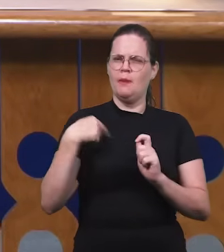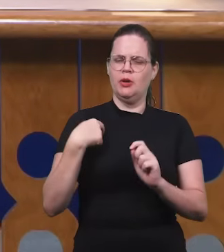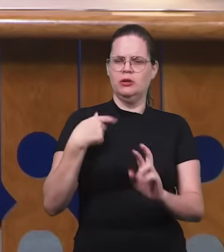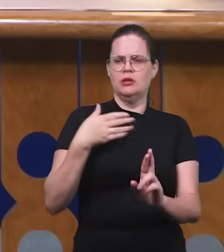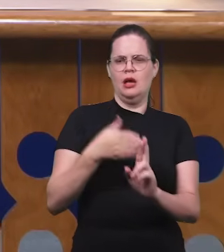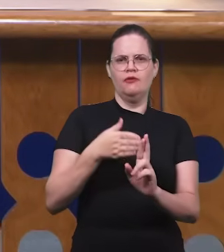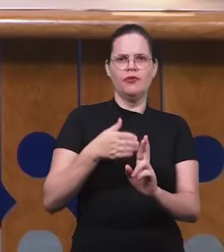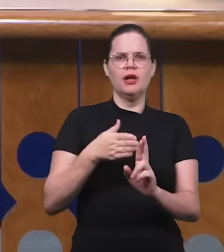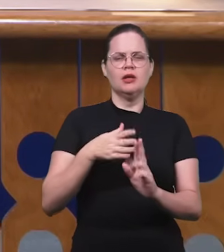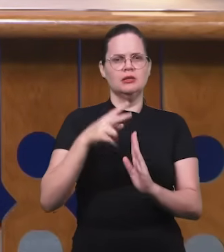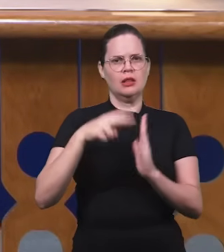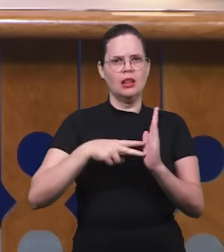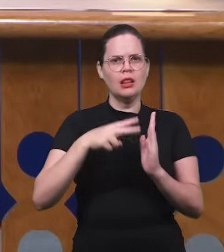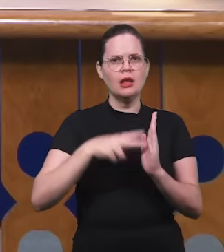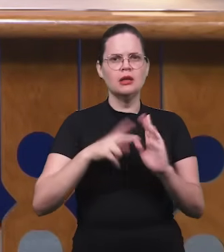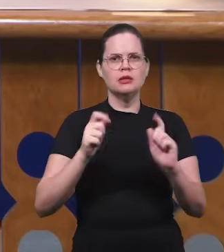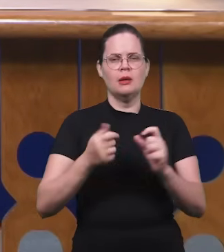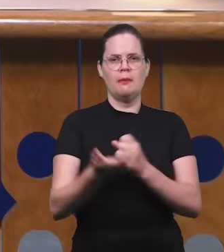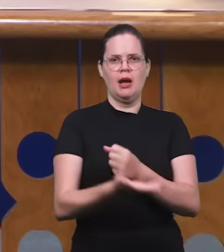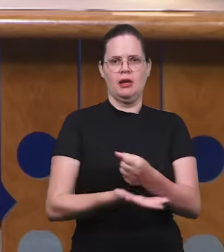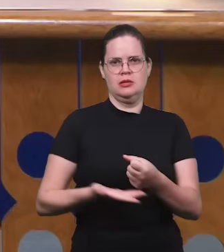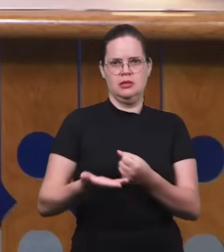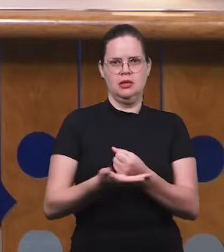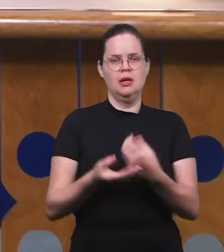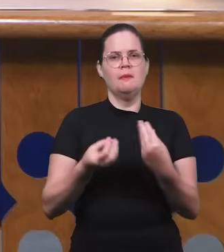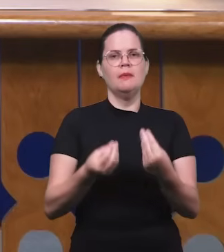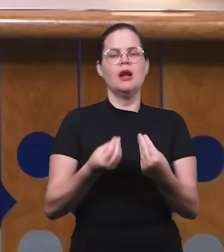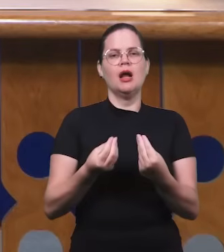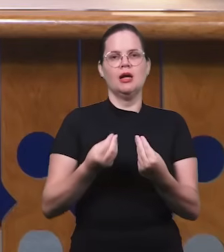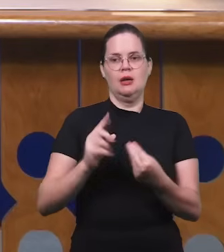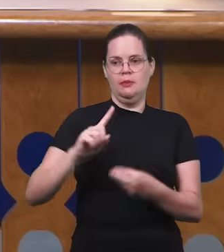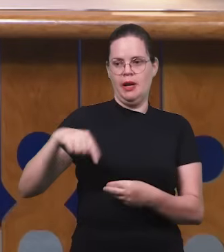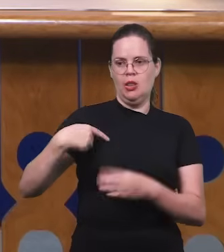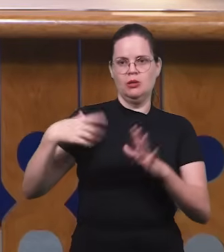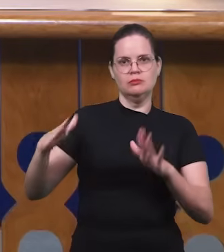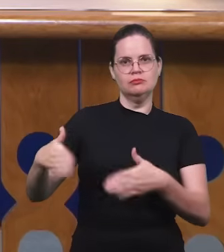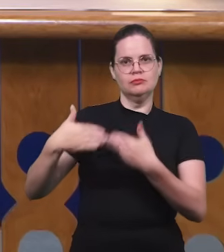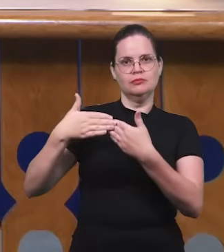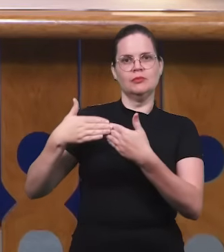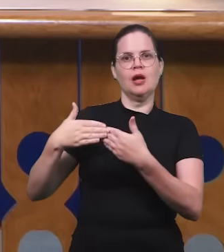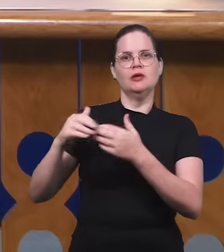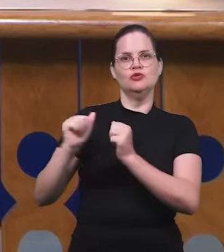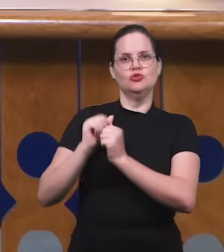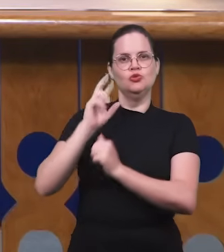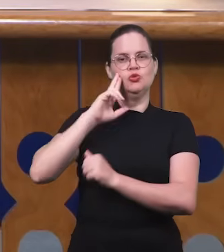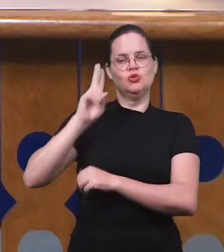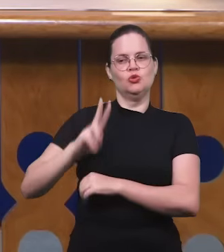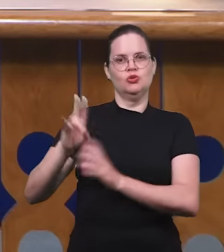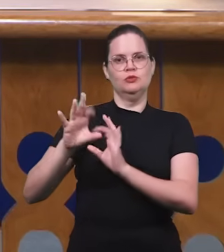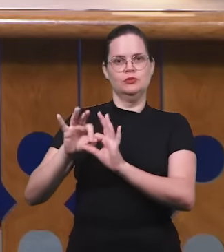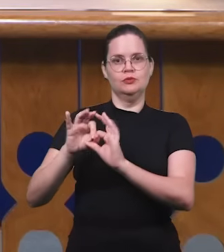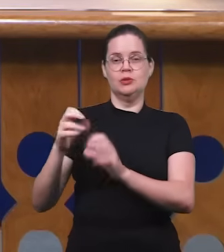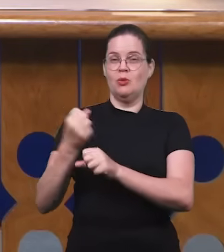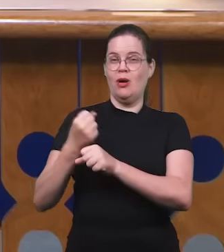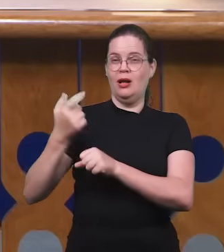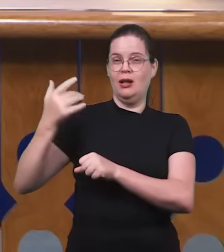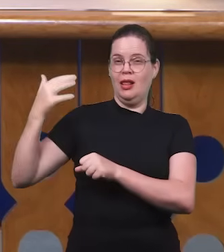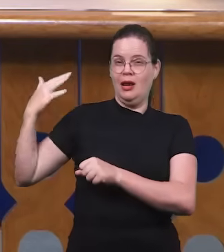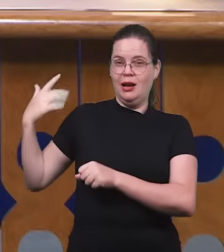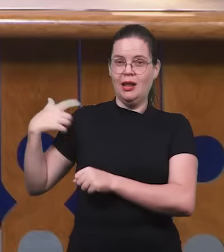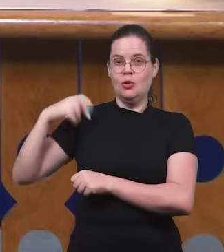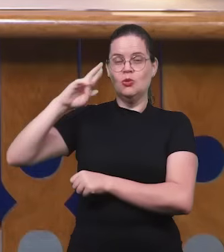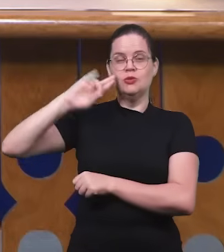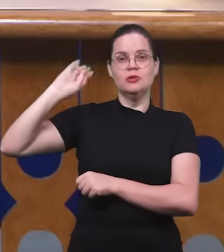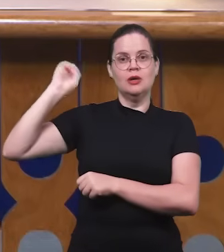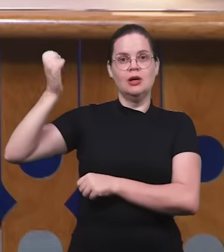num sentido de nos preservar diante do Senhor. Que o Senhor nos diz, muitos anos atrás, o Senhor nos disse que